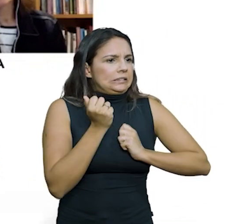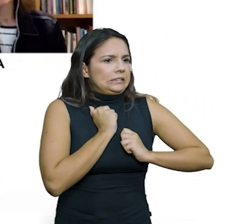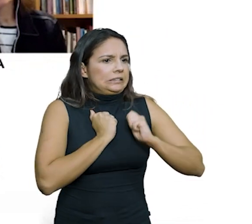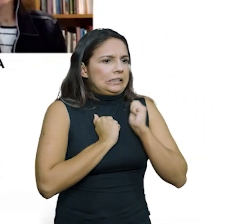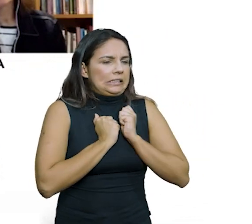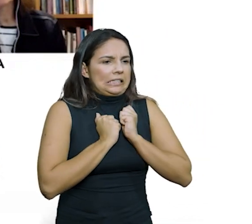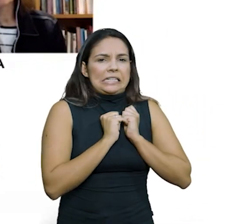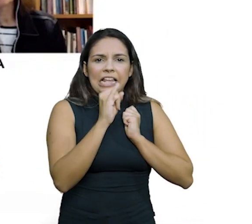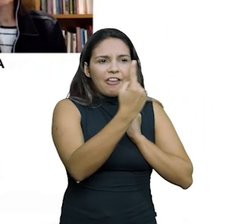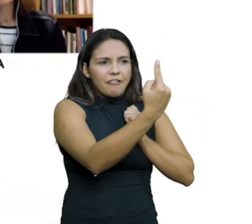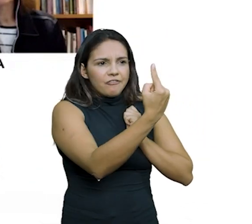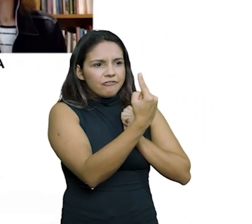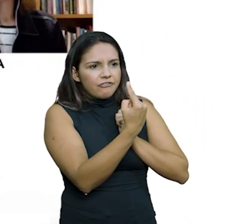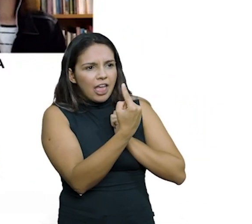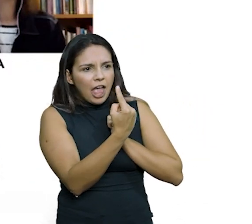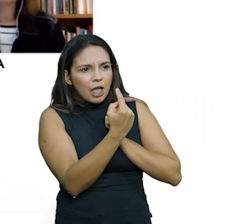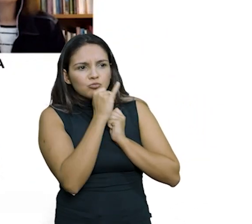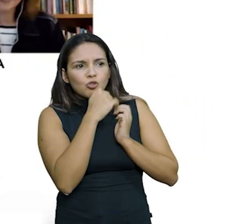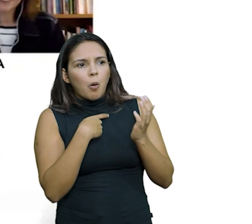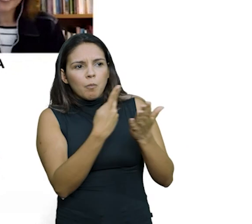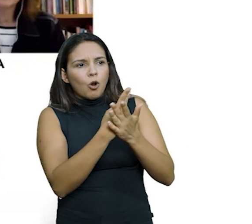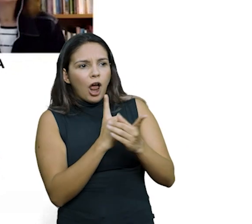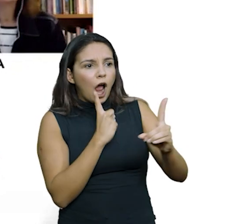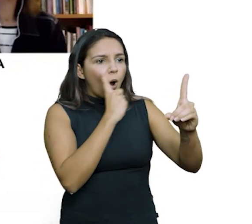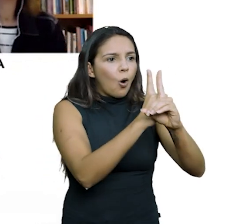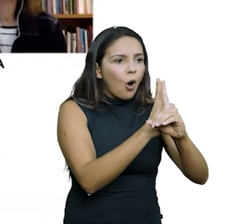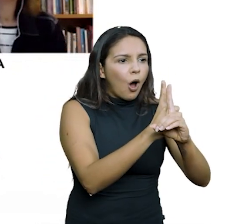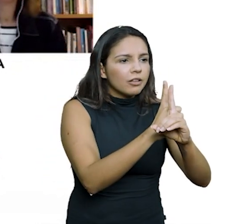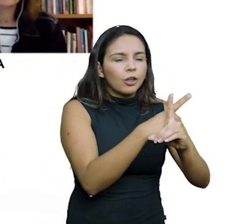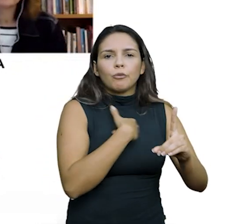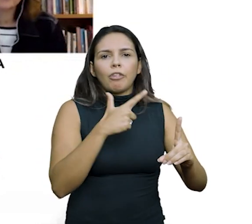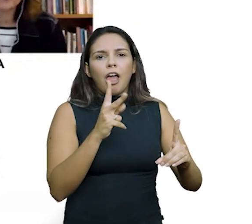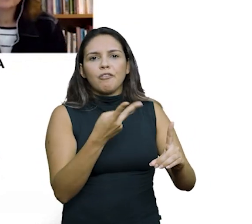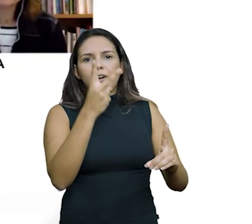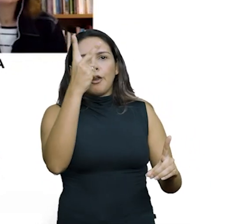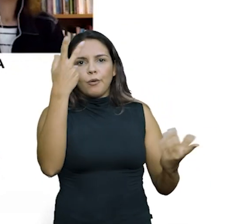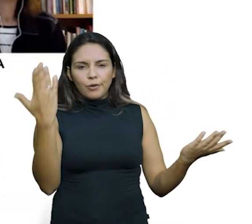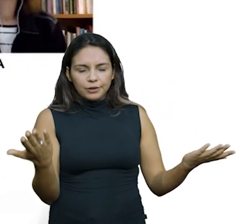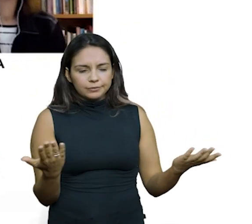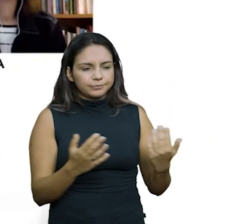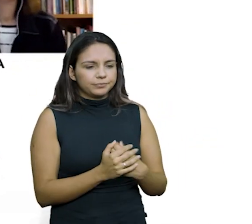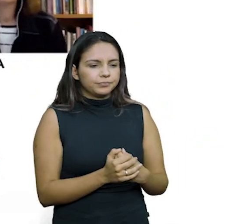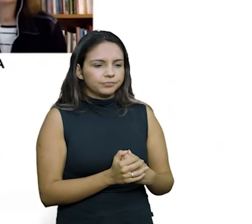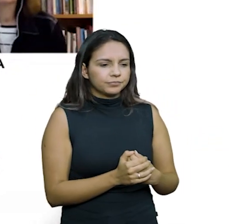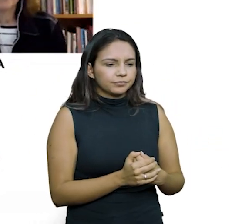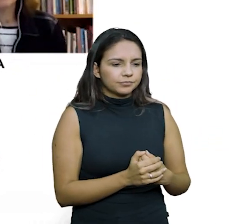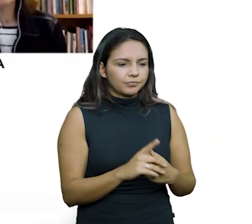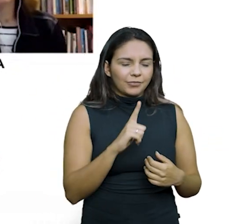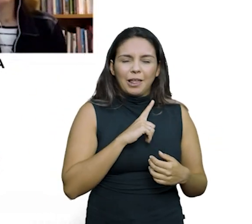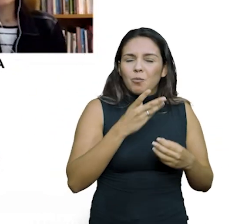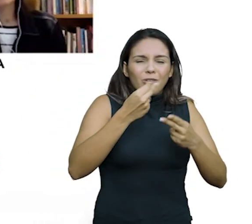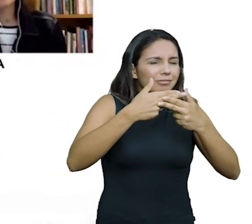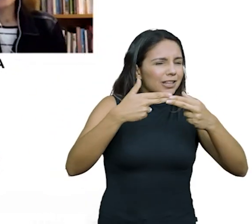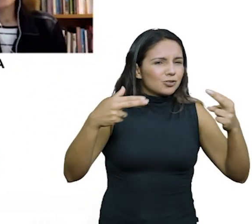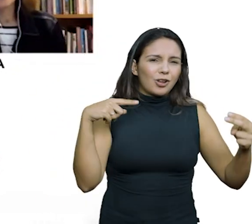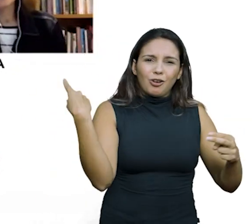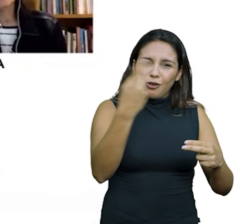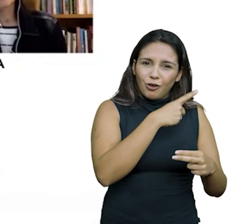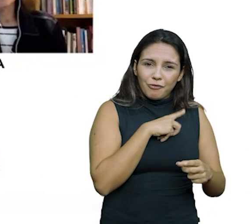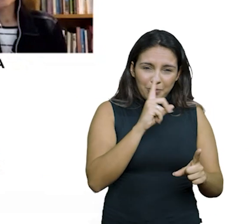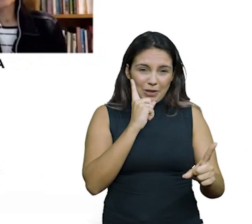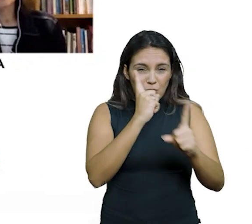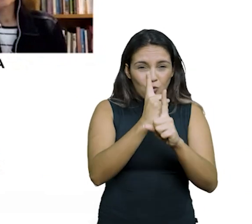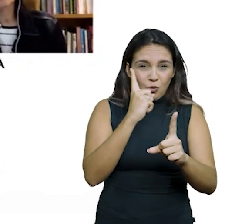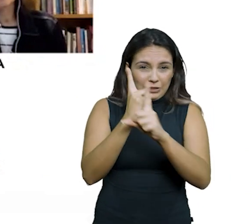gente não valoriza. E aí a palavra serendipidade cai bem aí, né? Que é aquele conceito de que existem uma série de coisas que nós